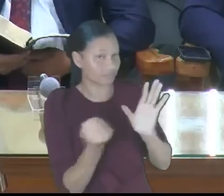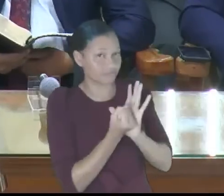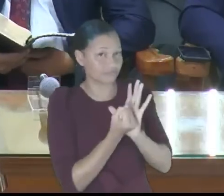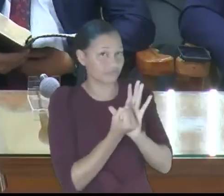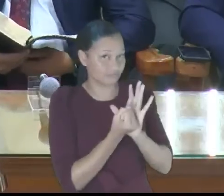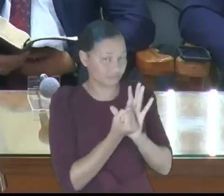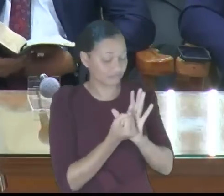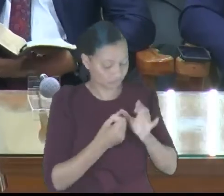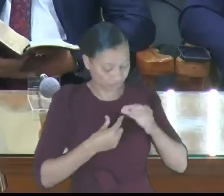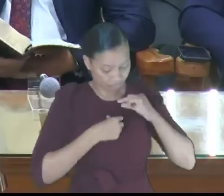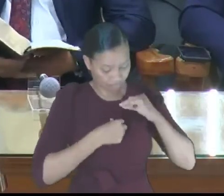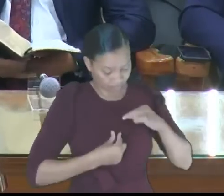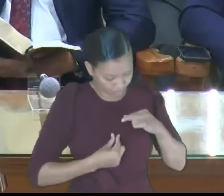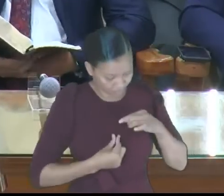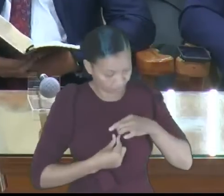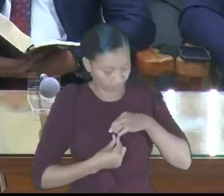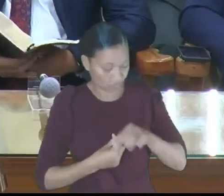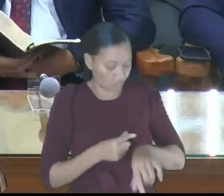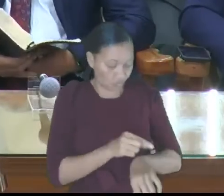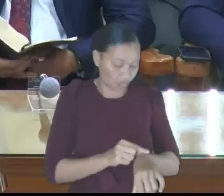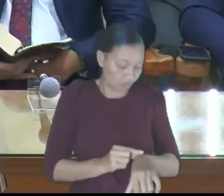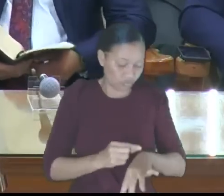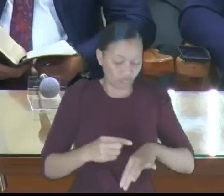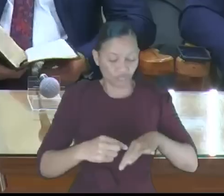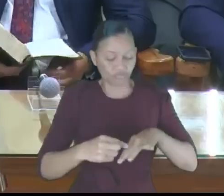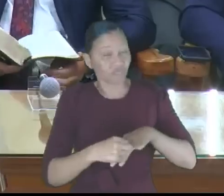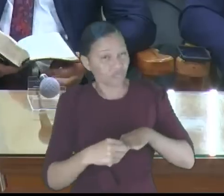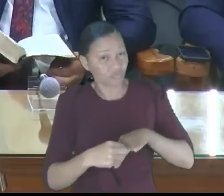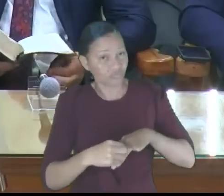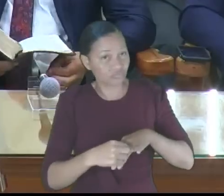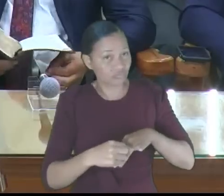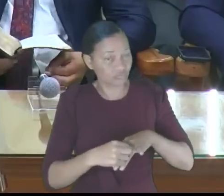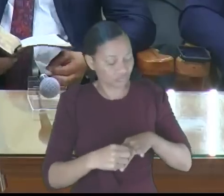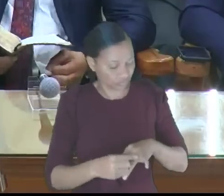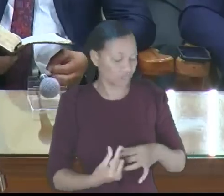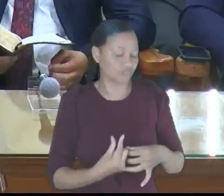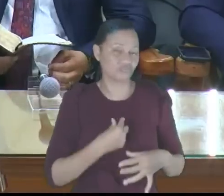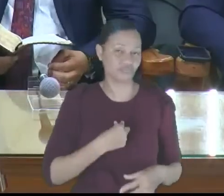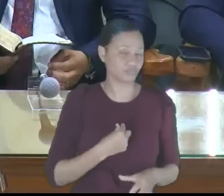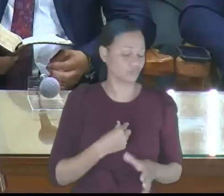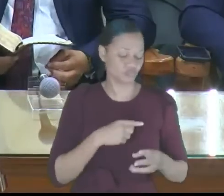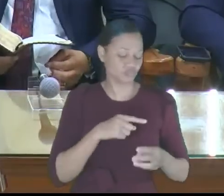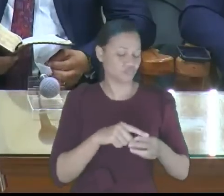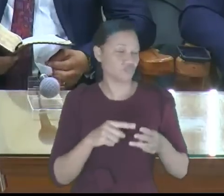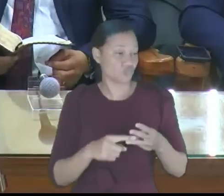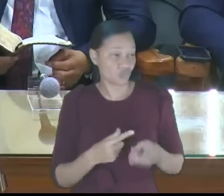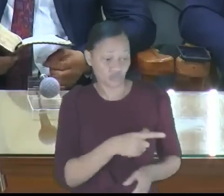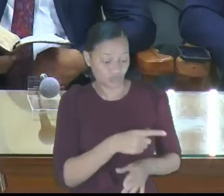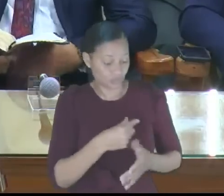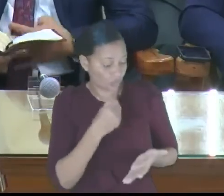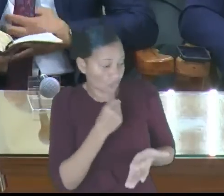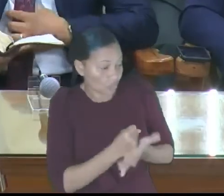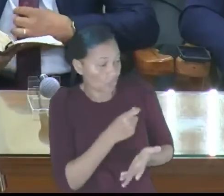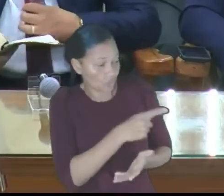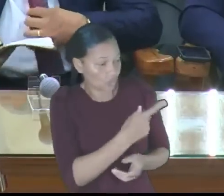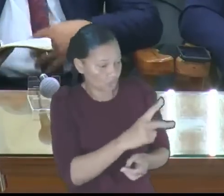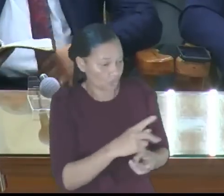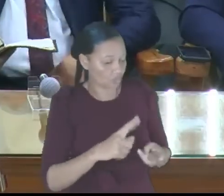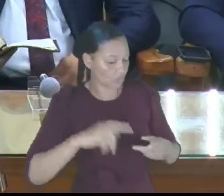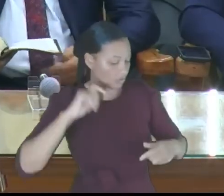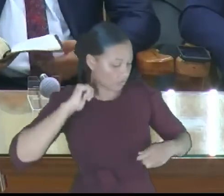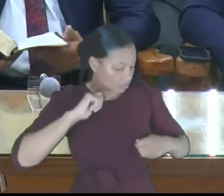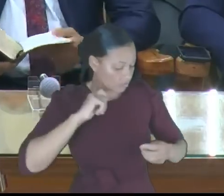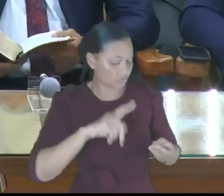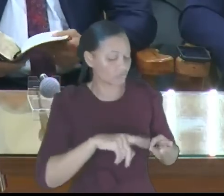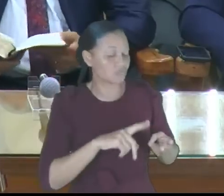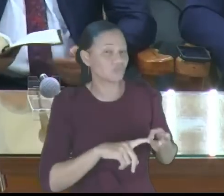justamente esse pingente, ou era no braço, ou era no dedo, ou era pendurado no pescoço. Você me dá o seu pingente, você me dá o seu lenço, e você